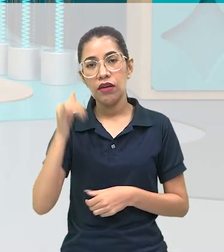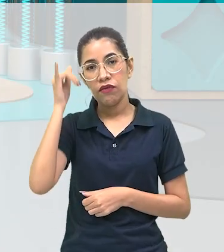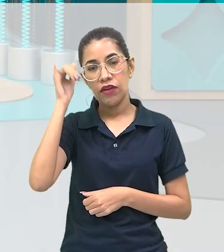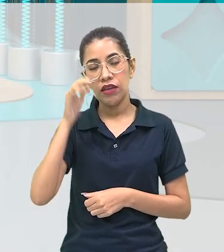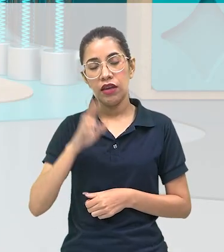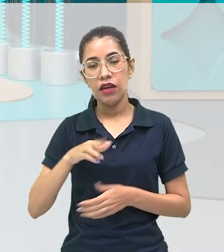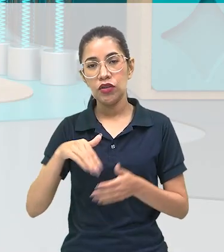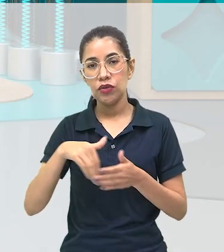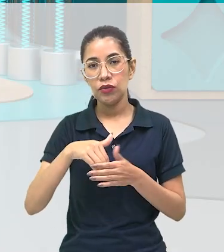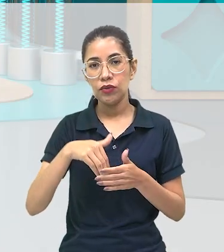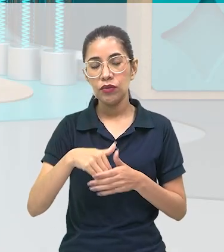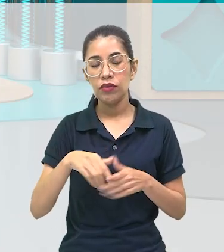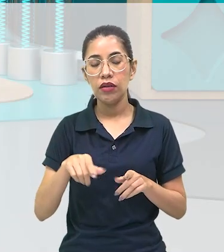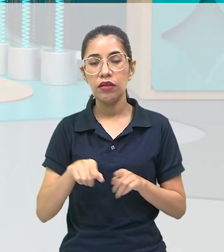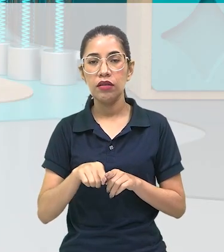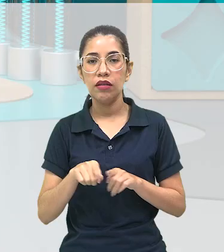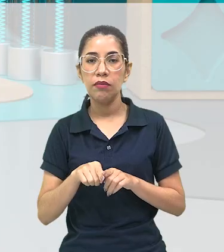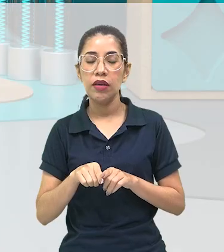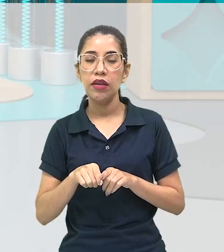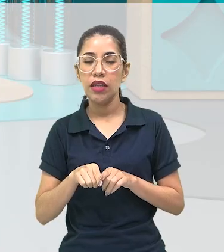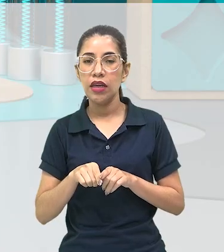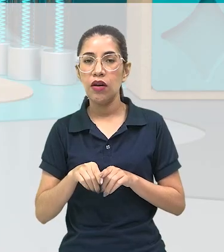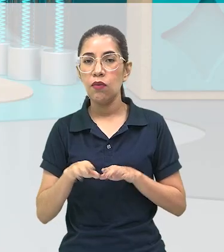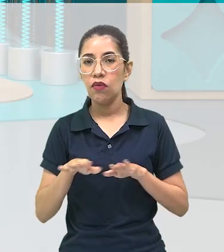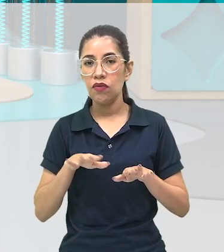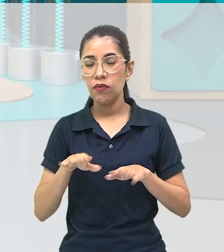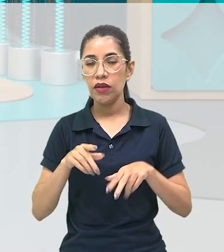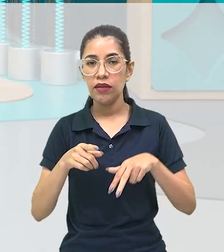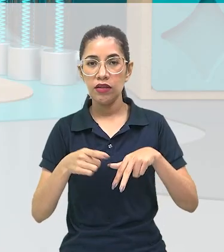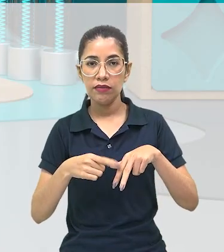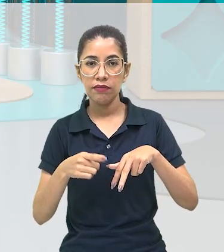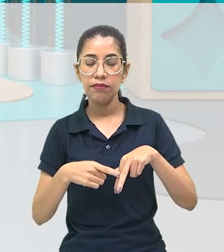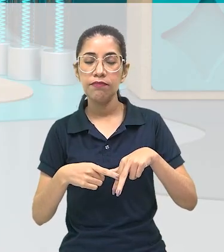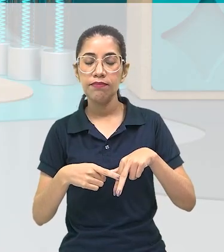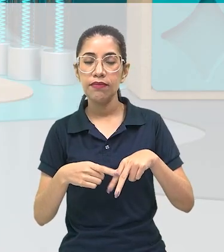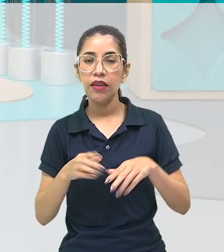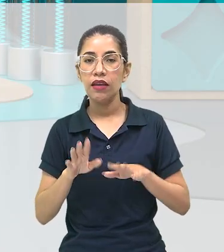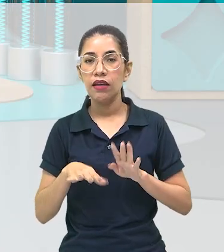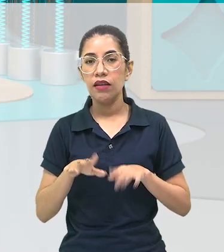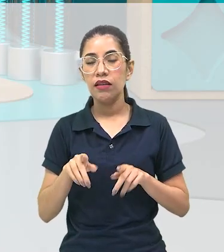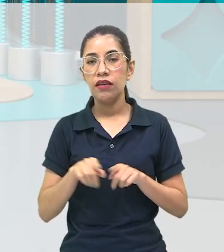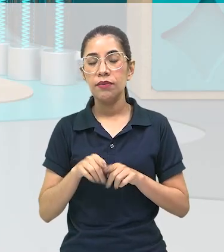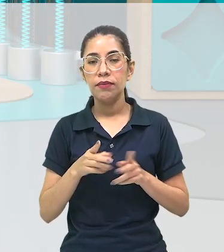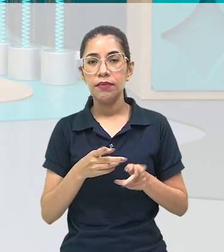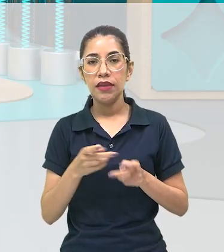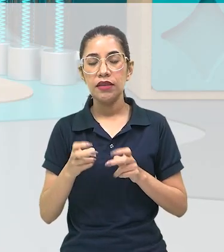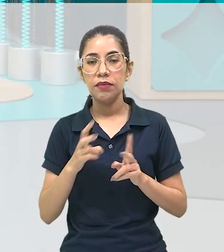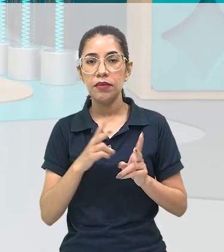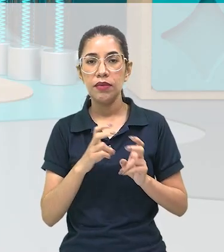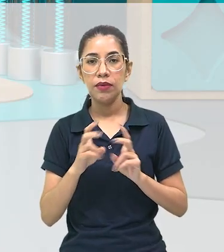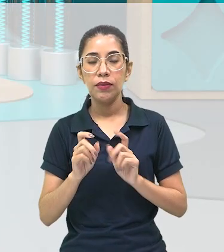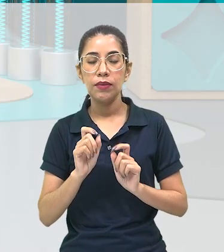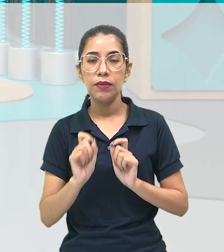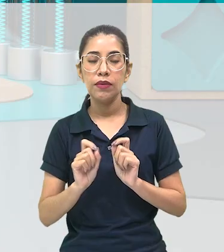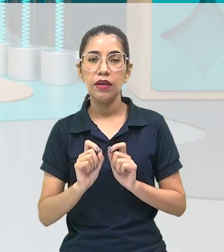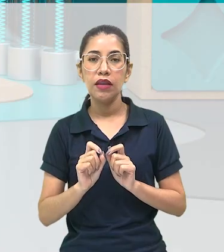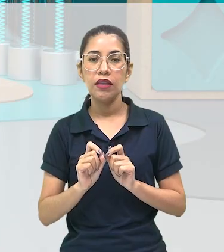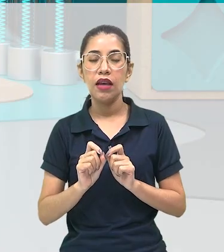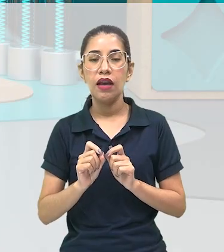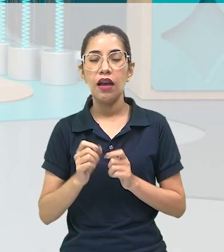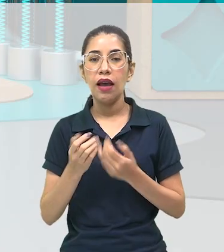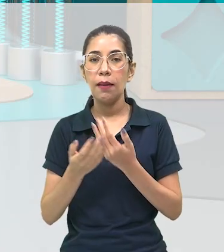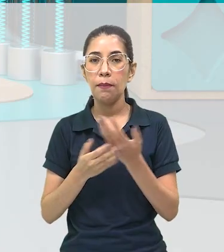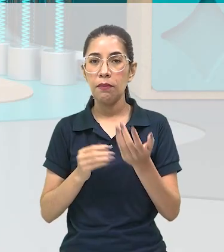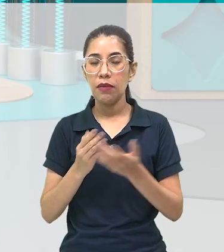utilizar chutes, utilizar movimentos com as pernas, né? Mas, às vezes, a gente consegue observar nas lutas o uso, por exemplo, das mãos para